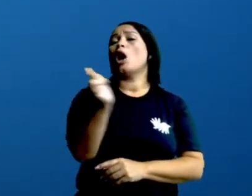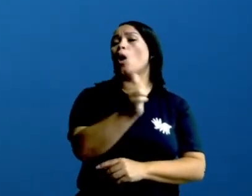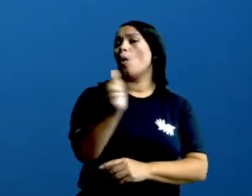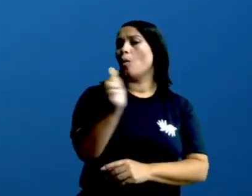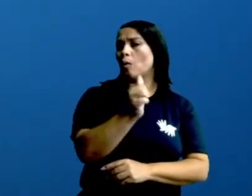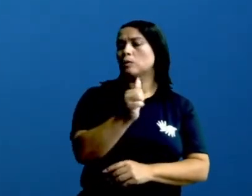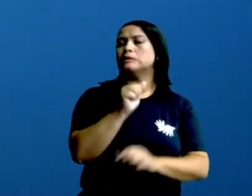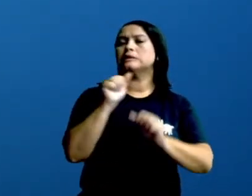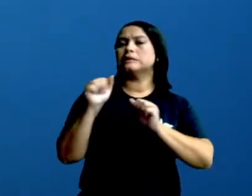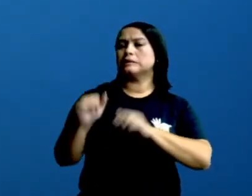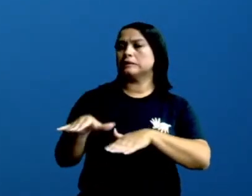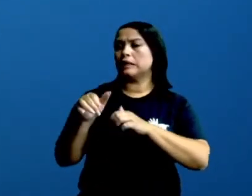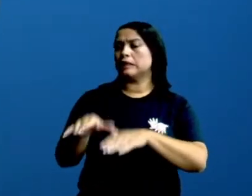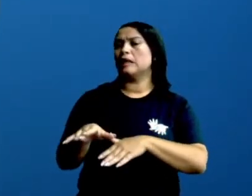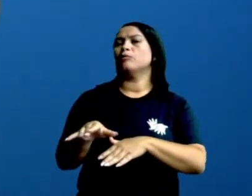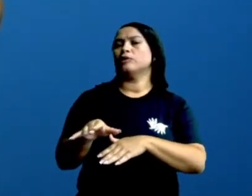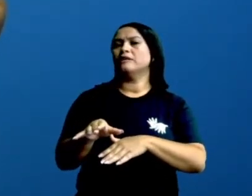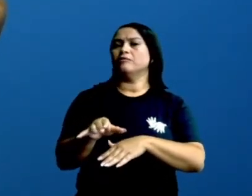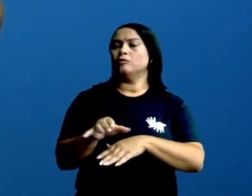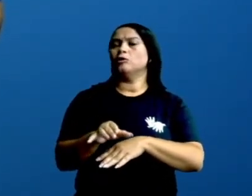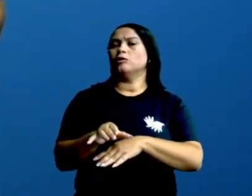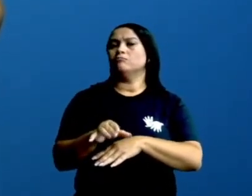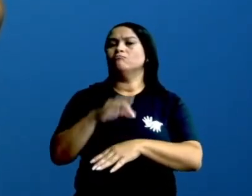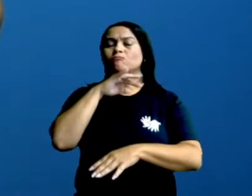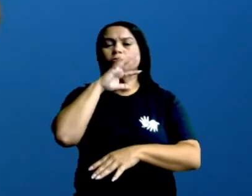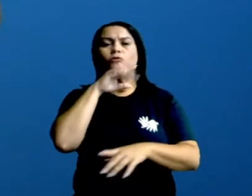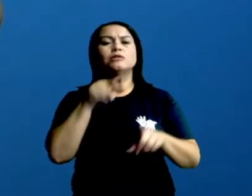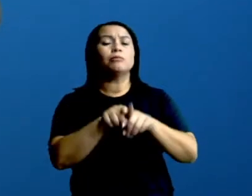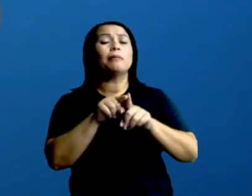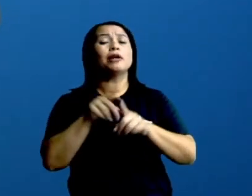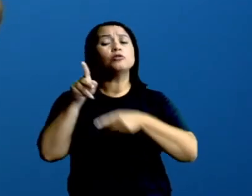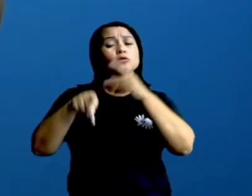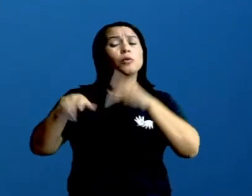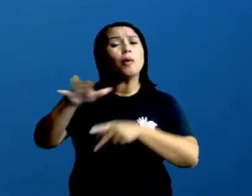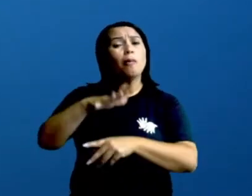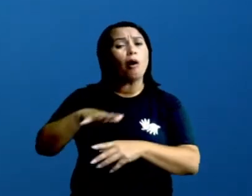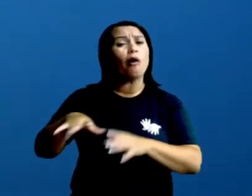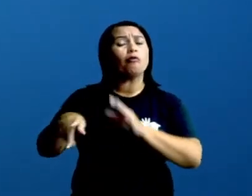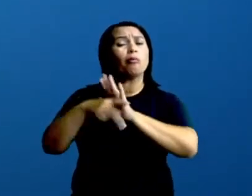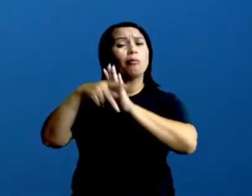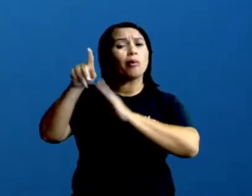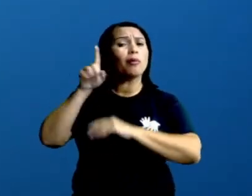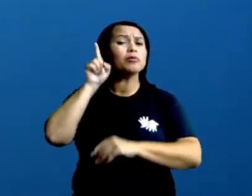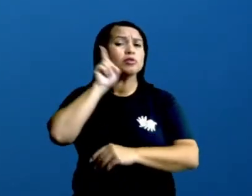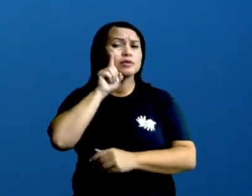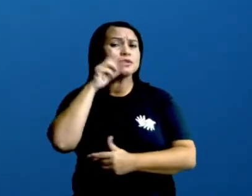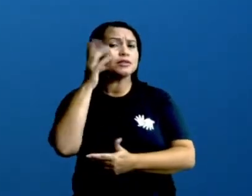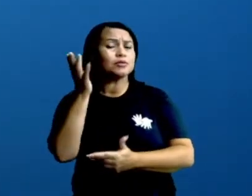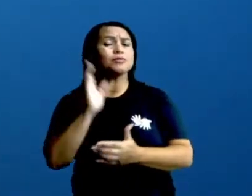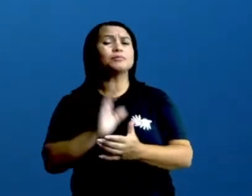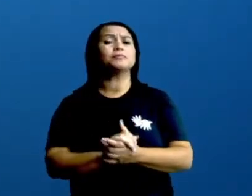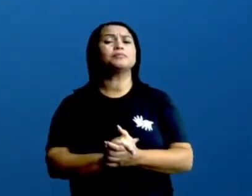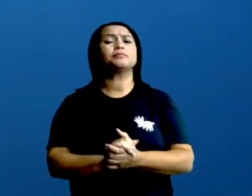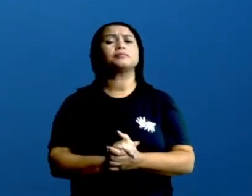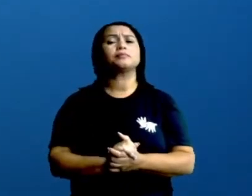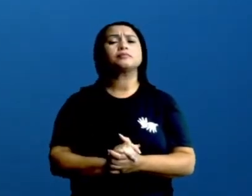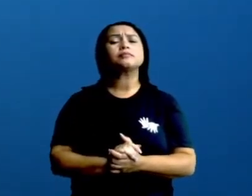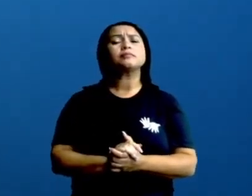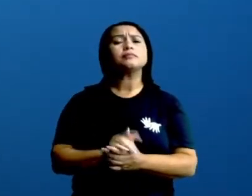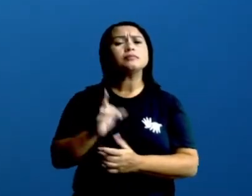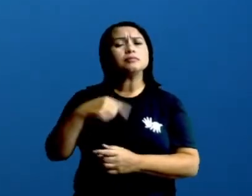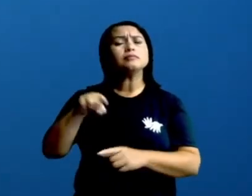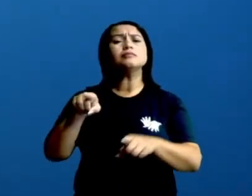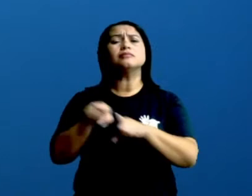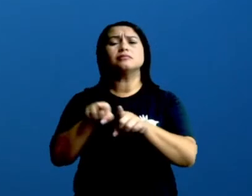tragédia horrível e pavorosa, mas o próprio povo estadunidense, né, o próprio país dos Estados Unidos, cometeu